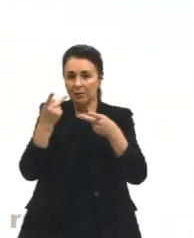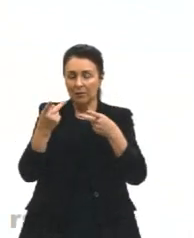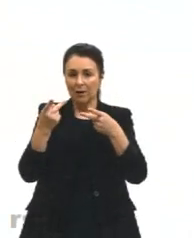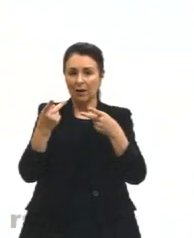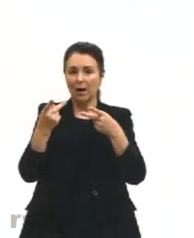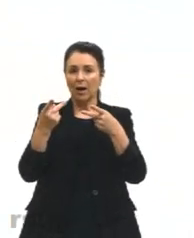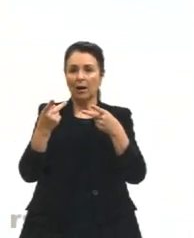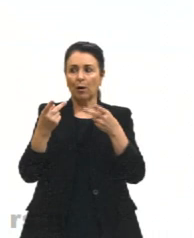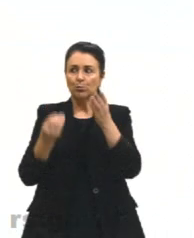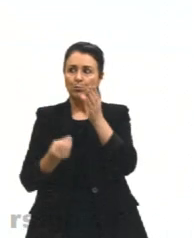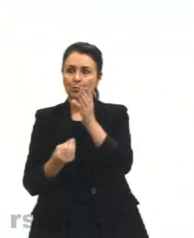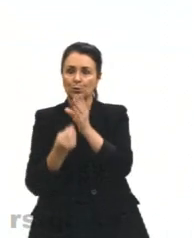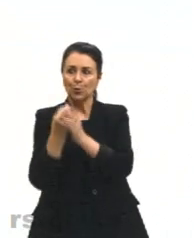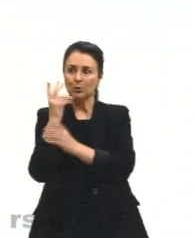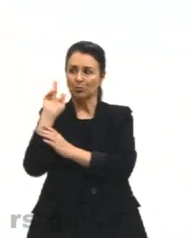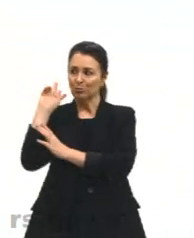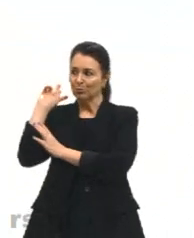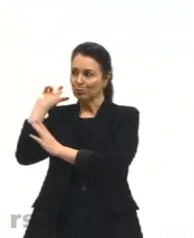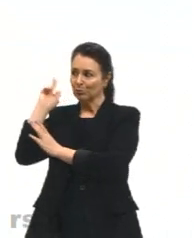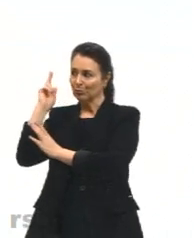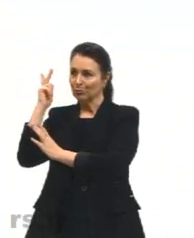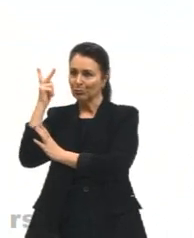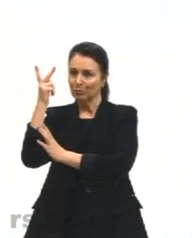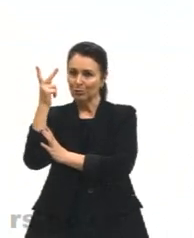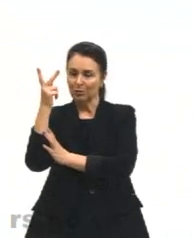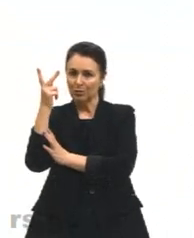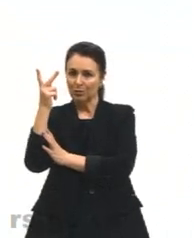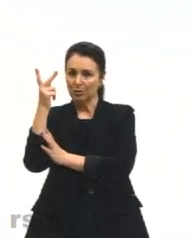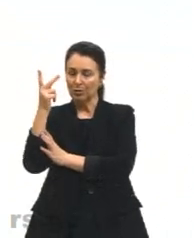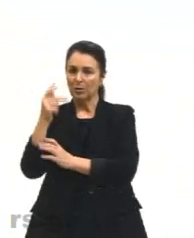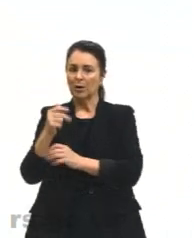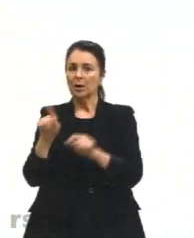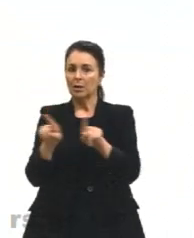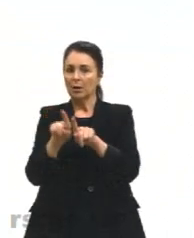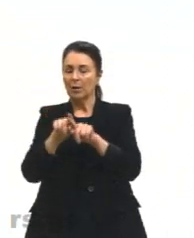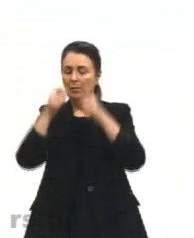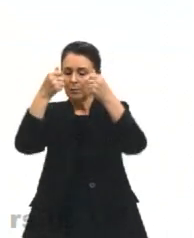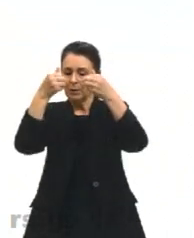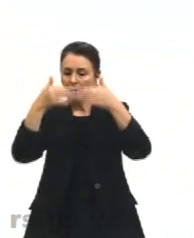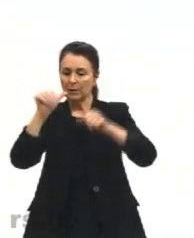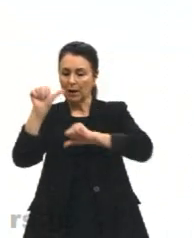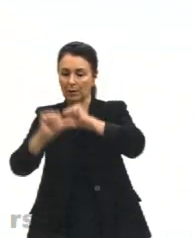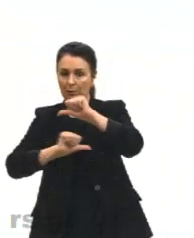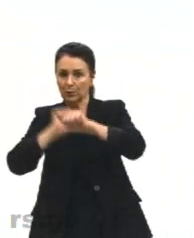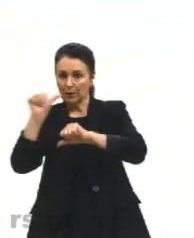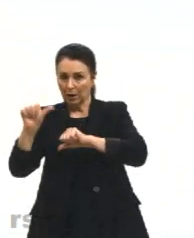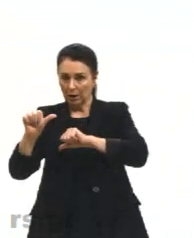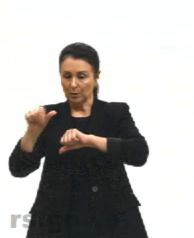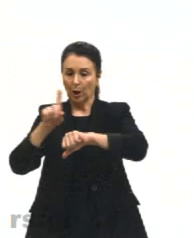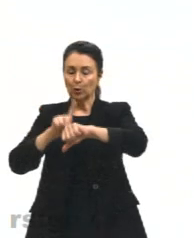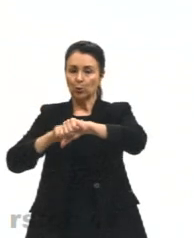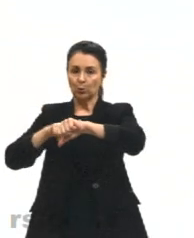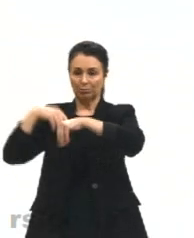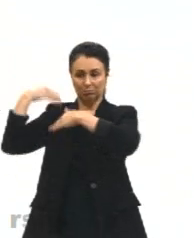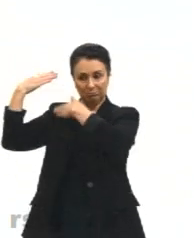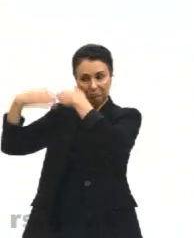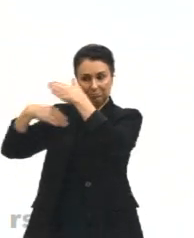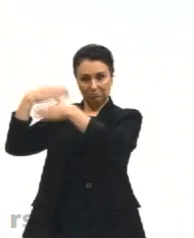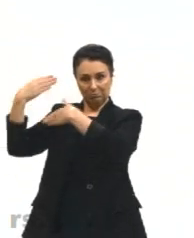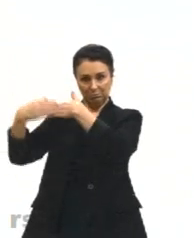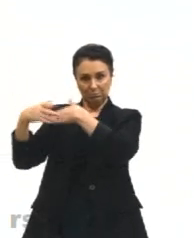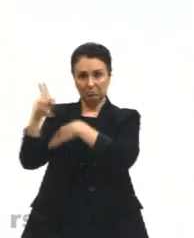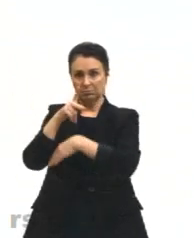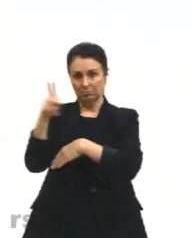origem histórica para gente falar nessas nessa mudança através do tempo eu trouxe para vocês uma